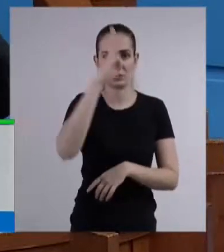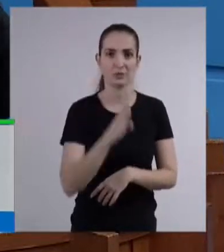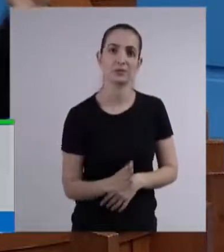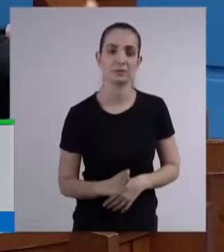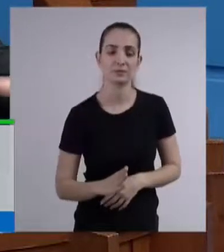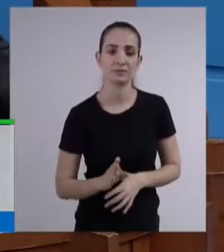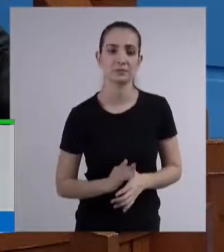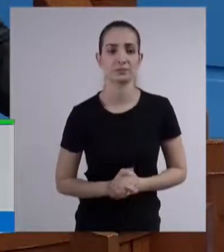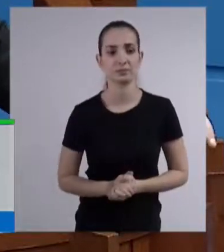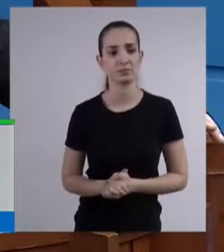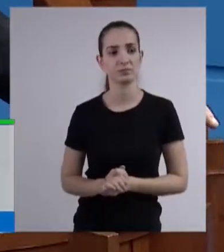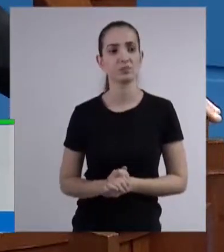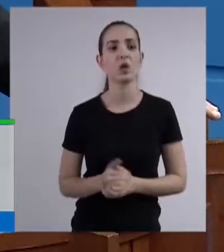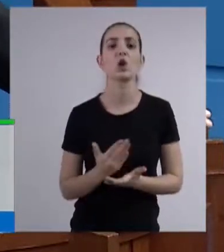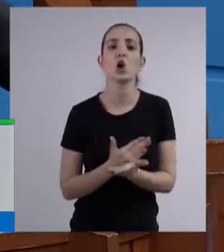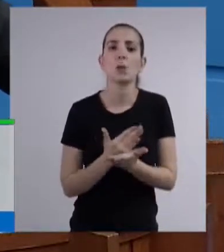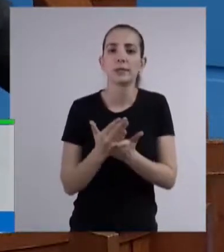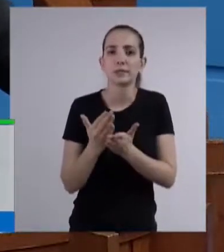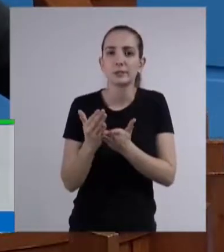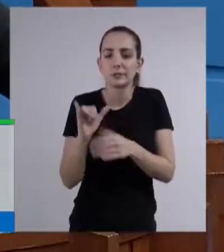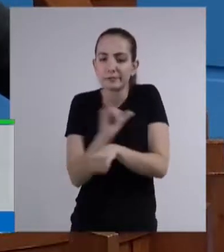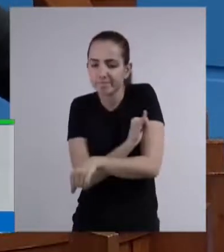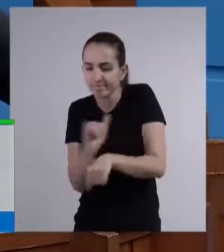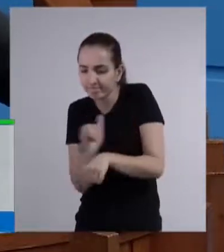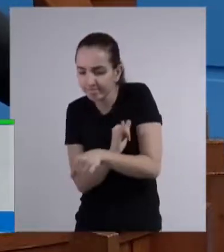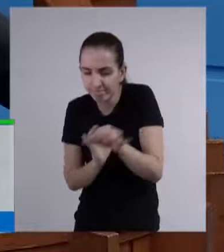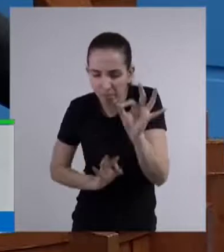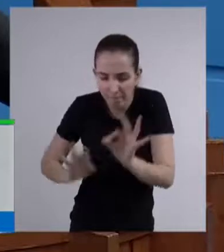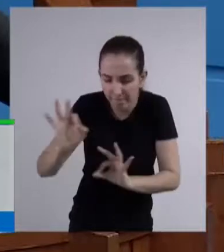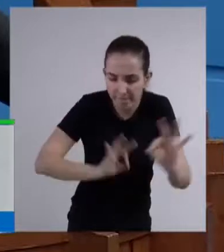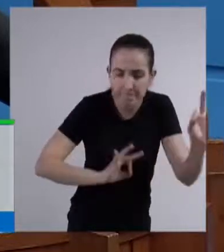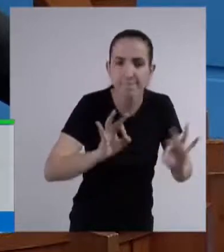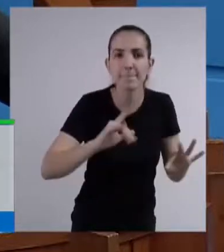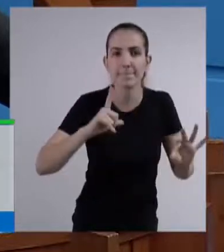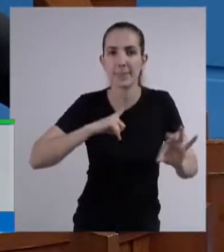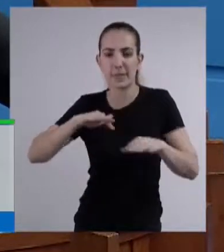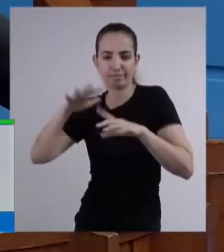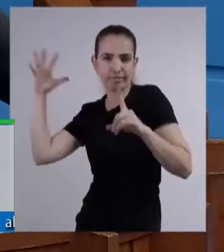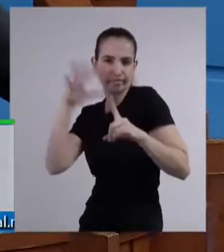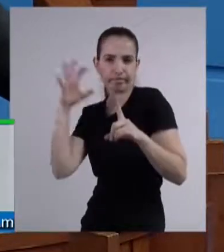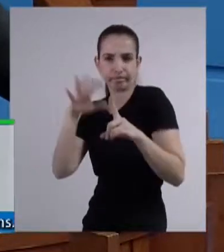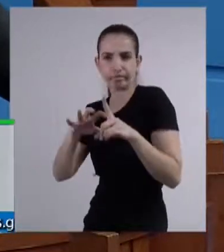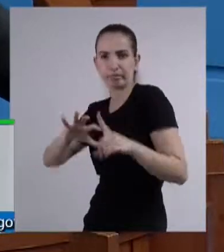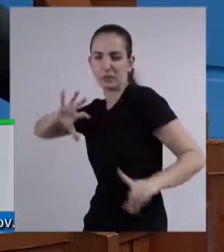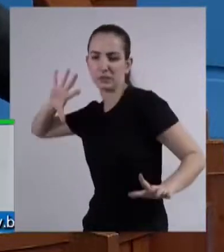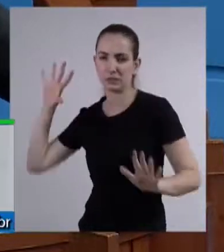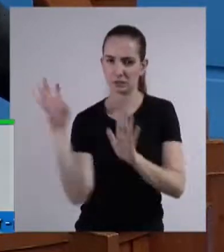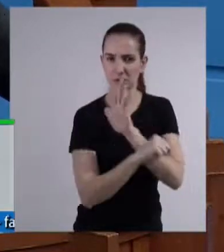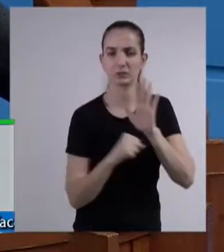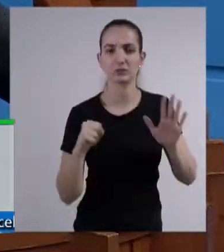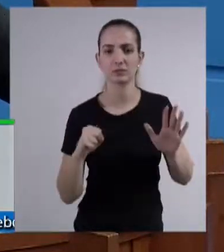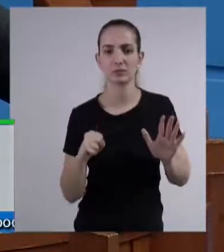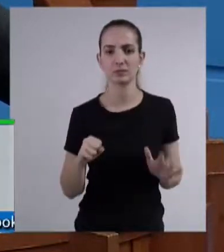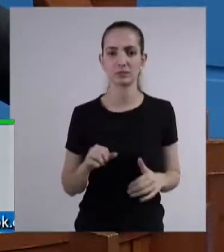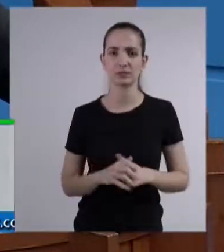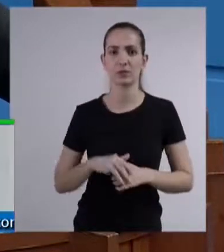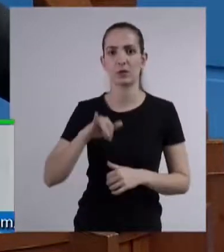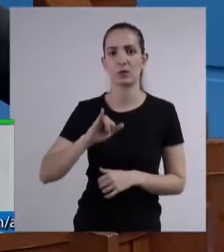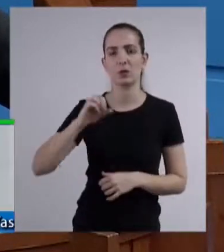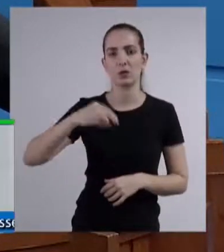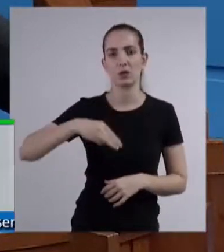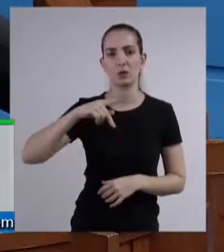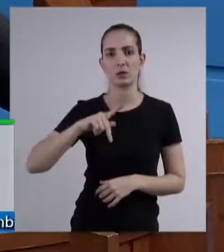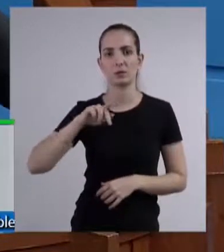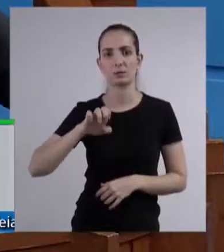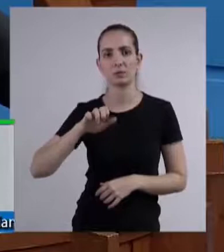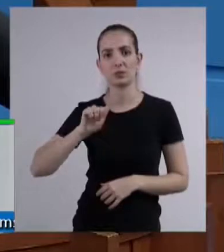Começou ali a ser arquitetado o golpe que resultou em 2016 no impeachment, com a